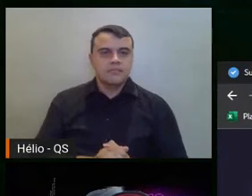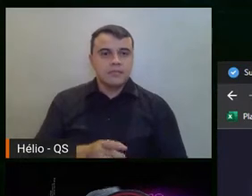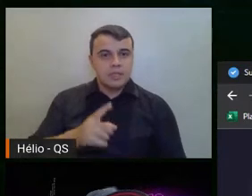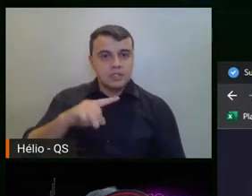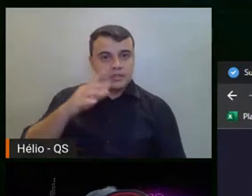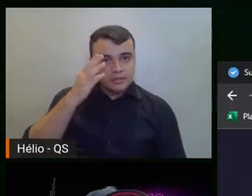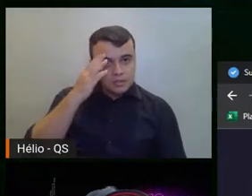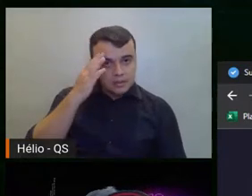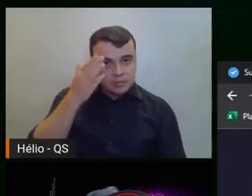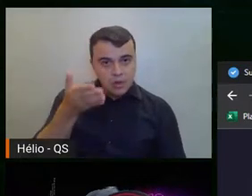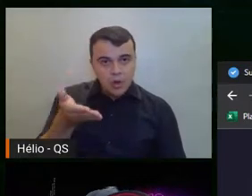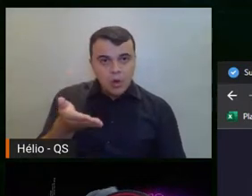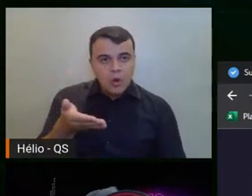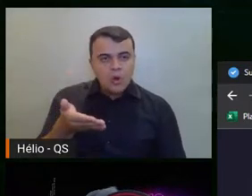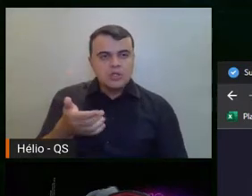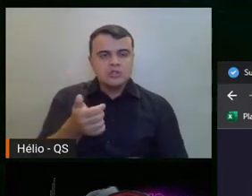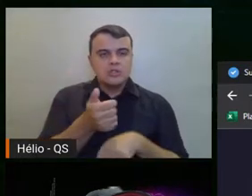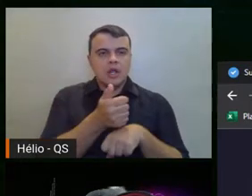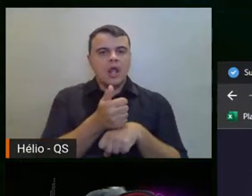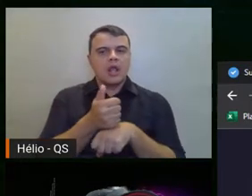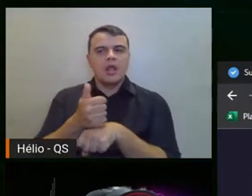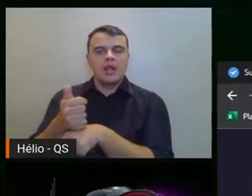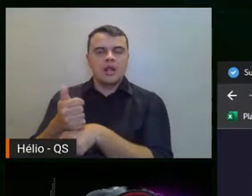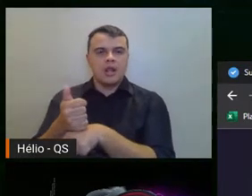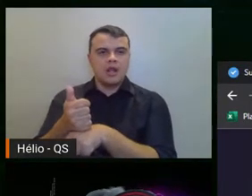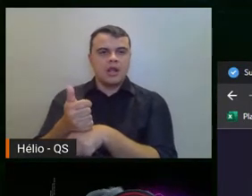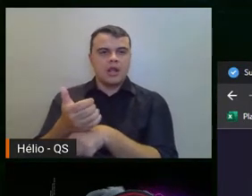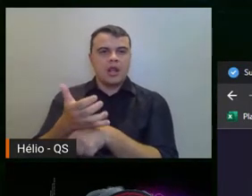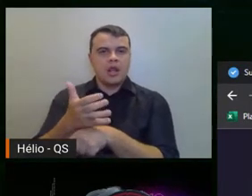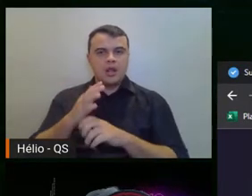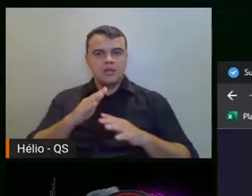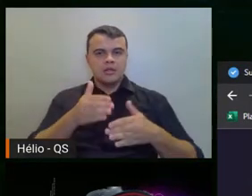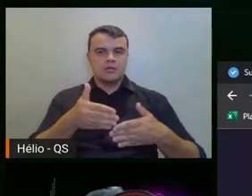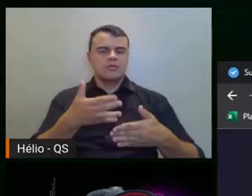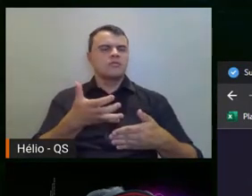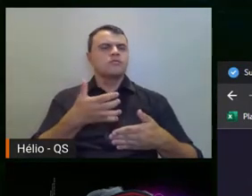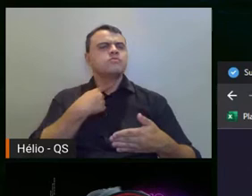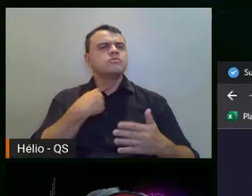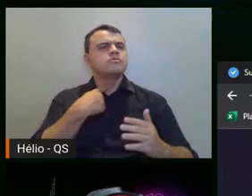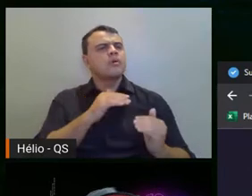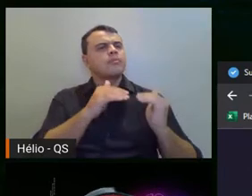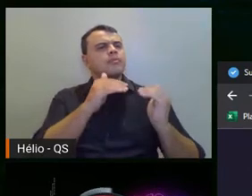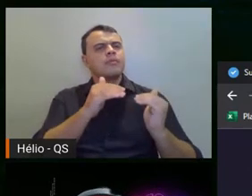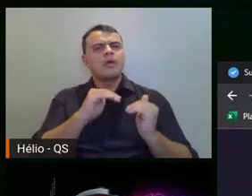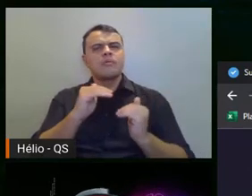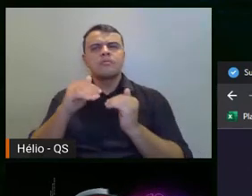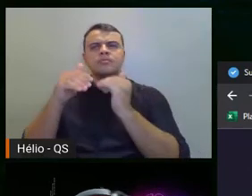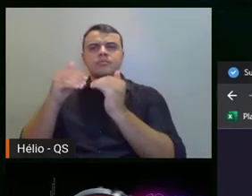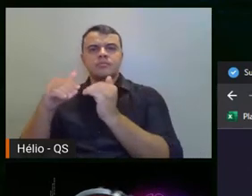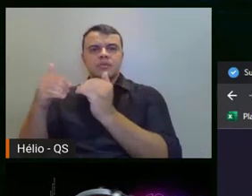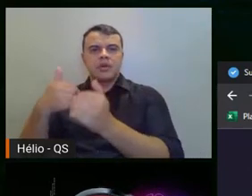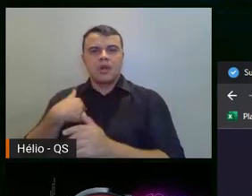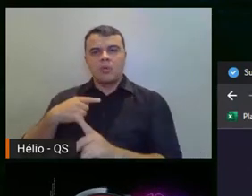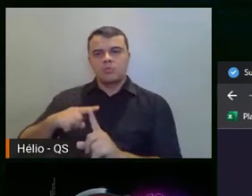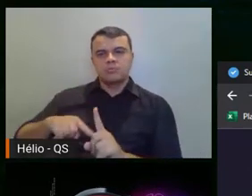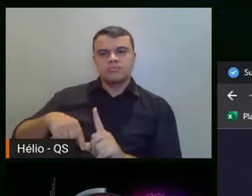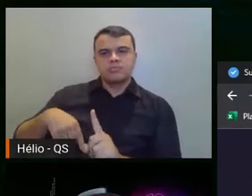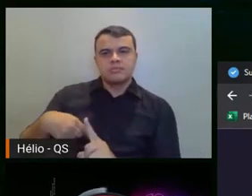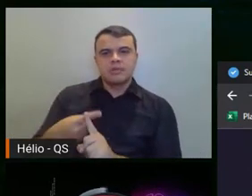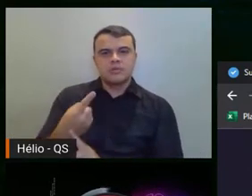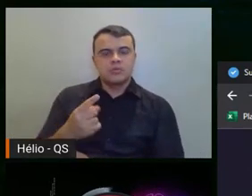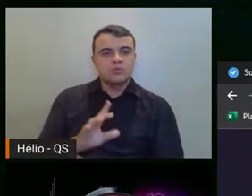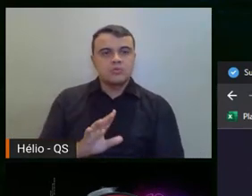que hoje são as carreiras que movem a nossa profissão né então assim hoje não é eu não sou mais um cara